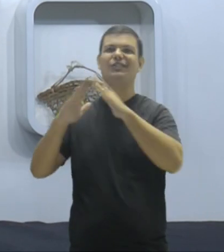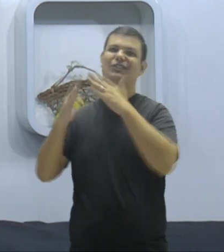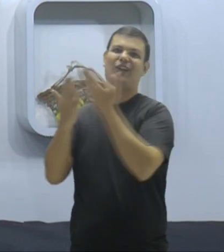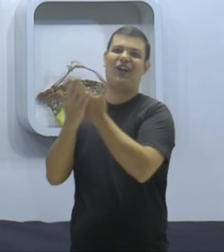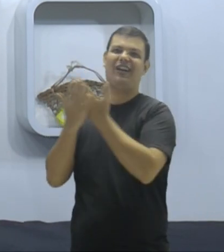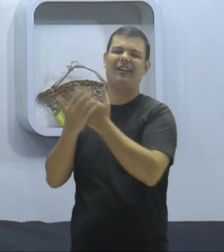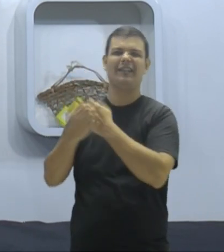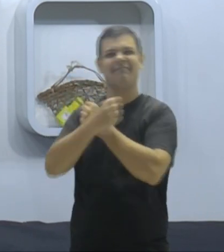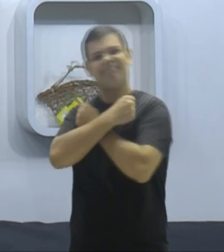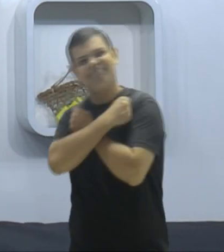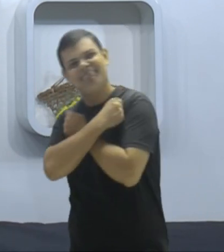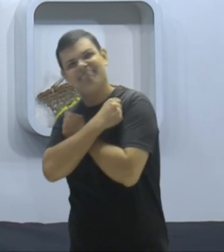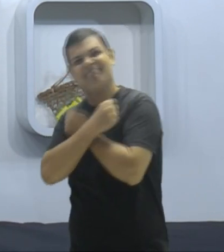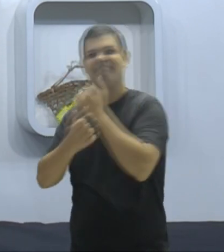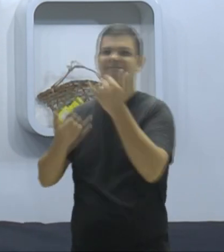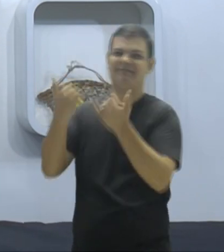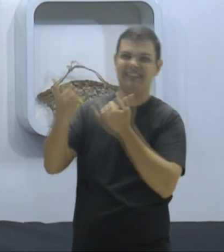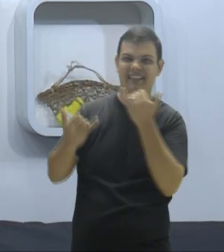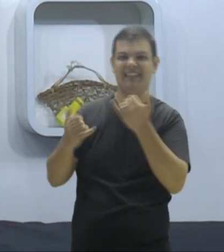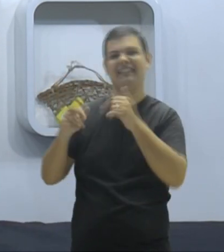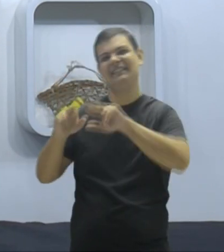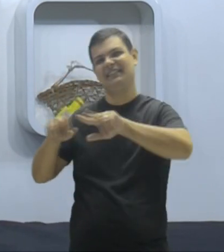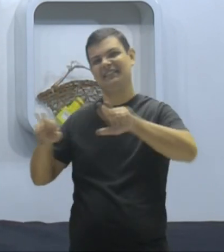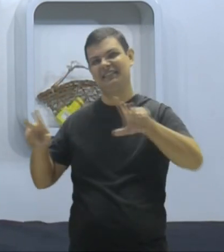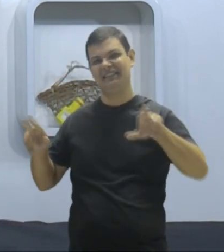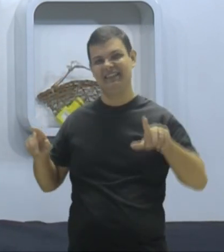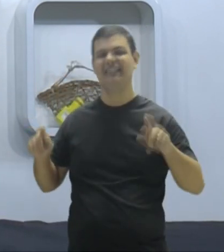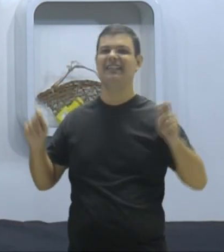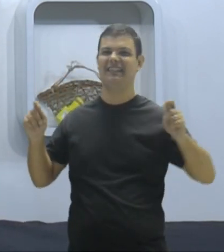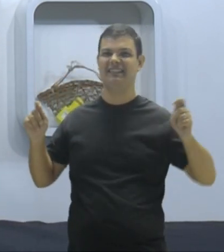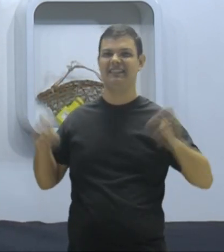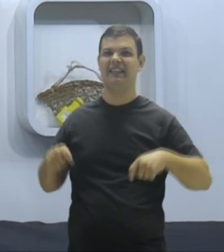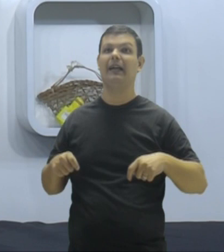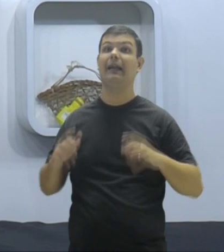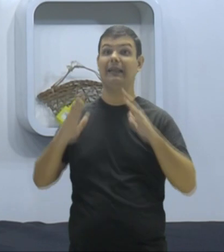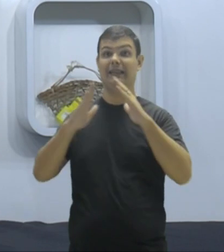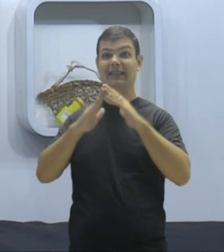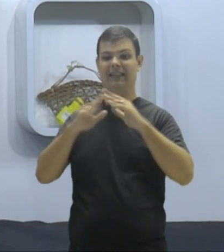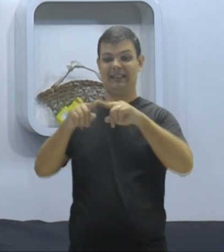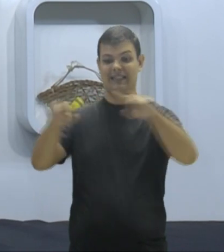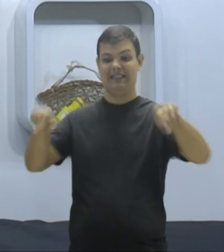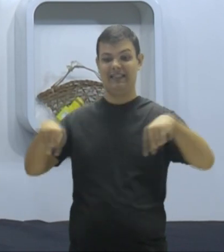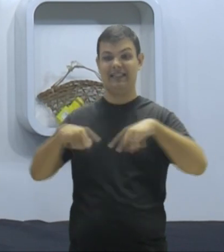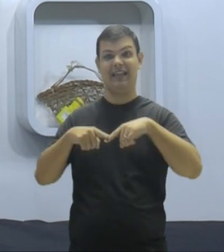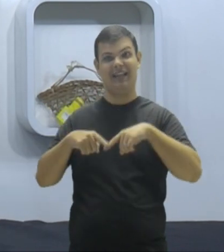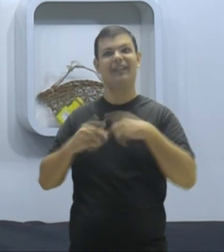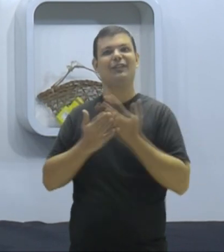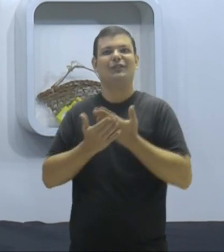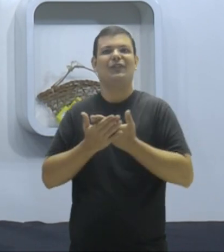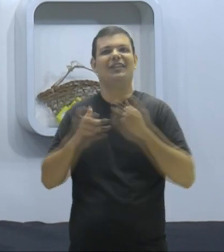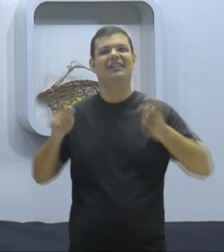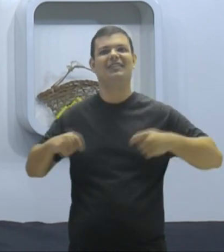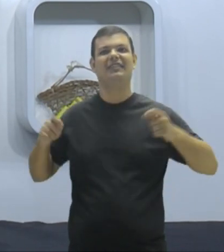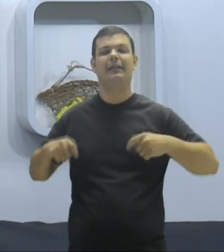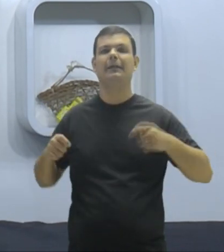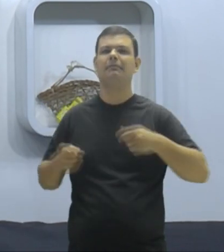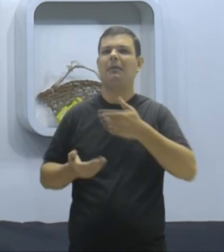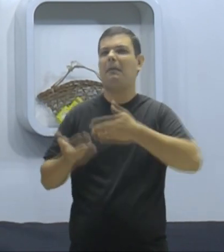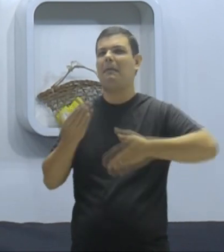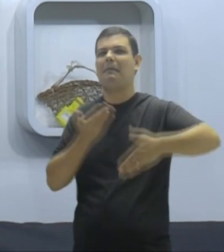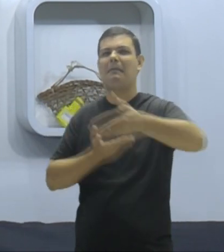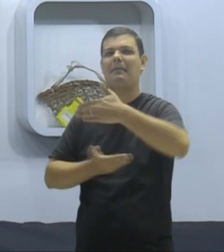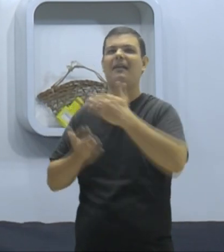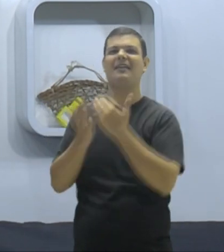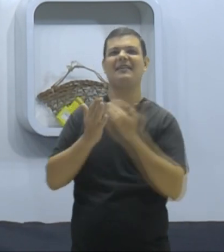abraçando, brincando, retomando nossas atividades práticas em sala de aula, interagindo cada vez